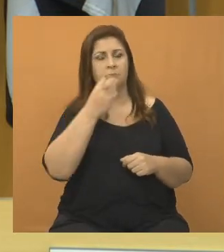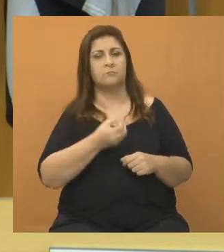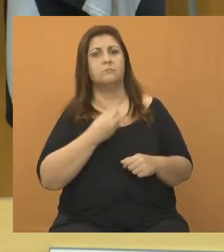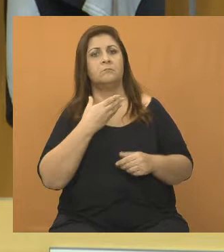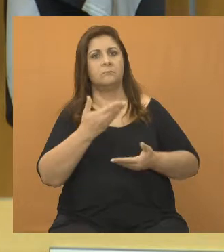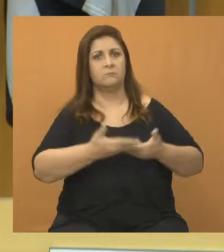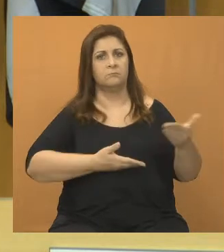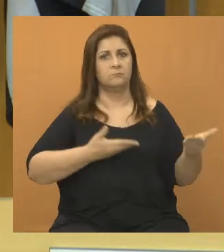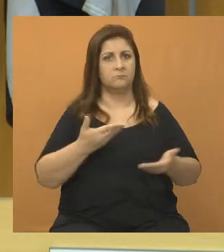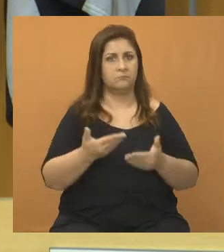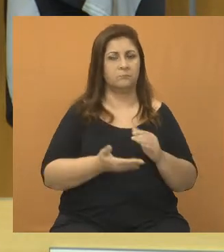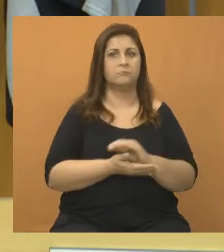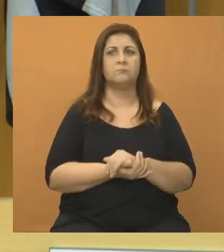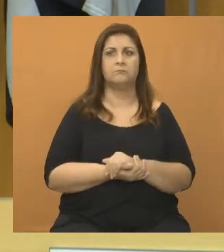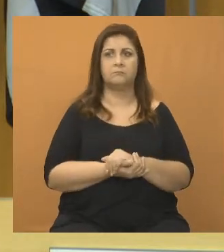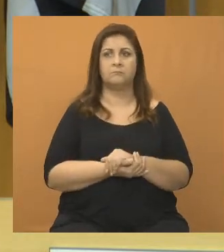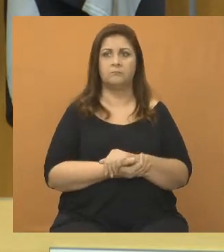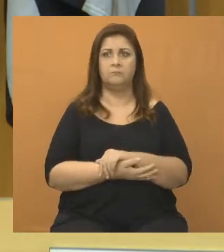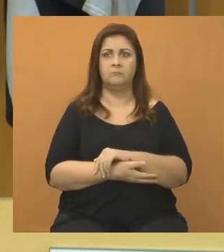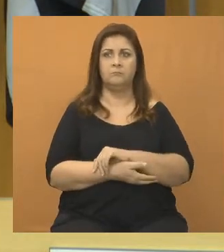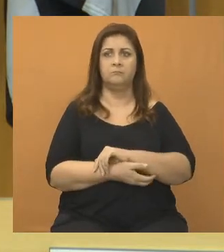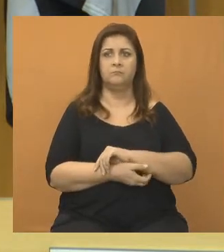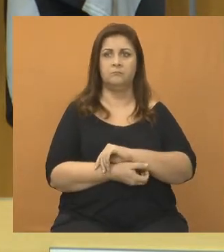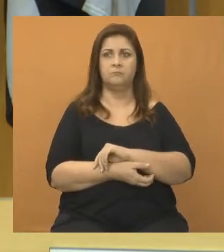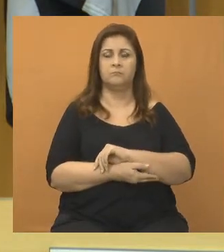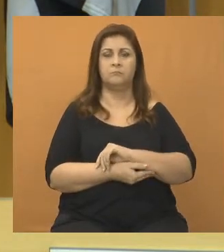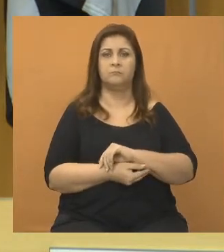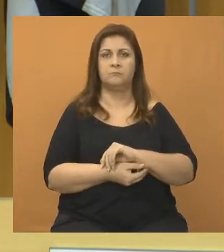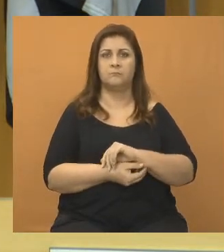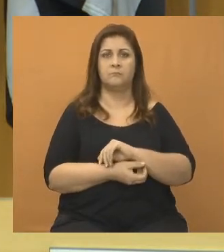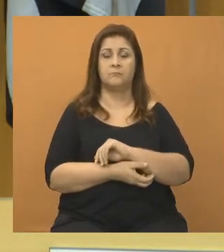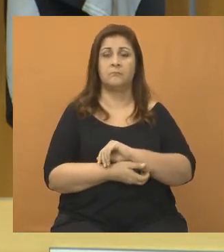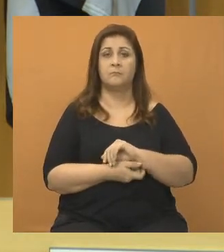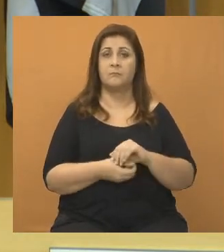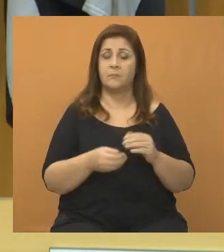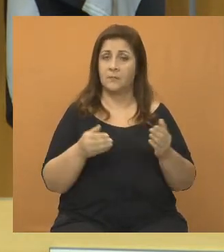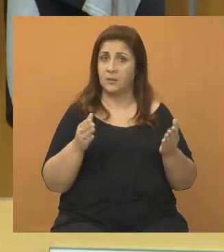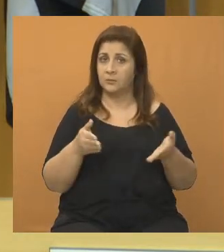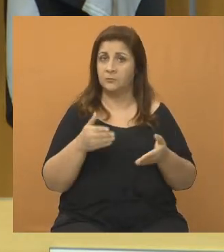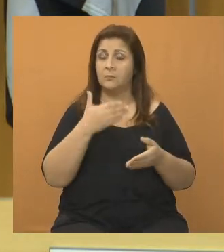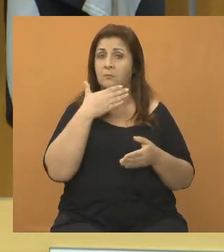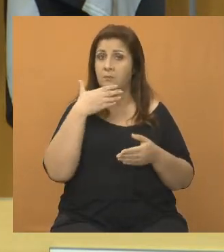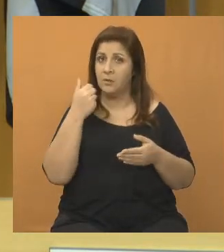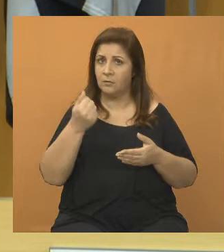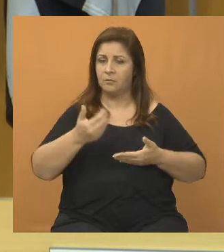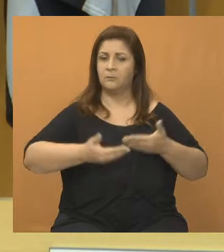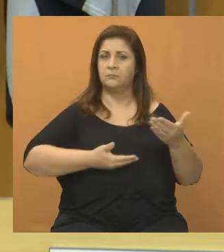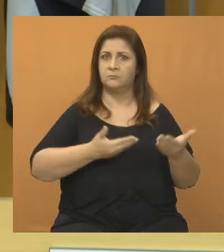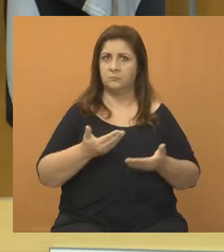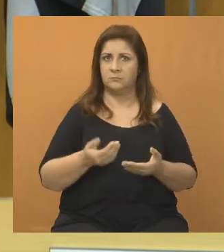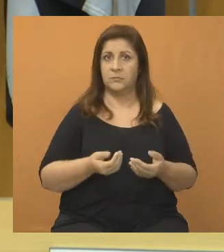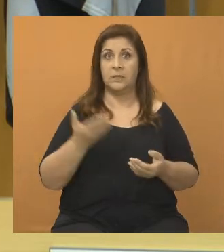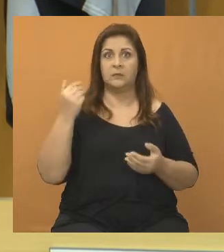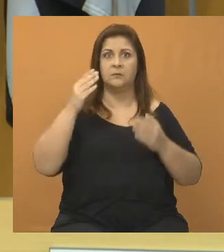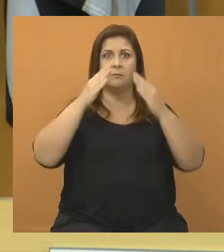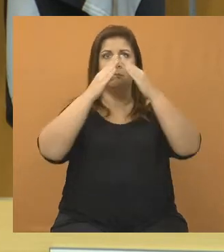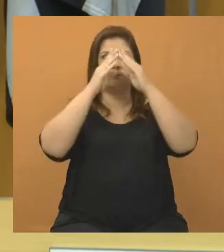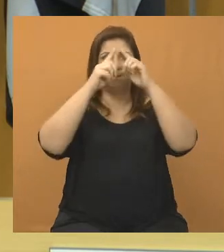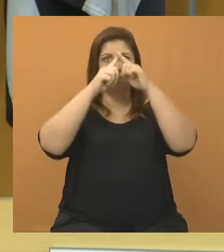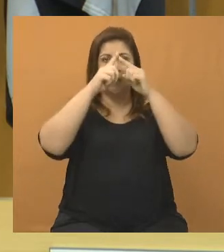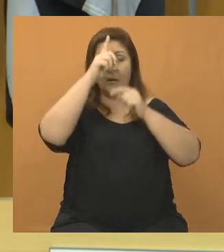atendido, né, tem atendimento adequado, você melhorou a qualidade, você desafogou a Santa Casa,